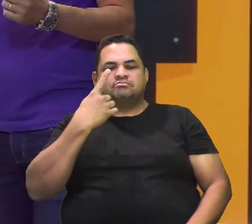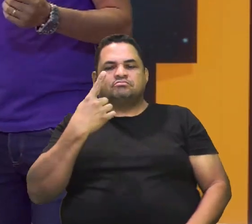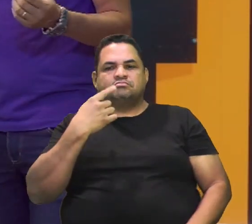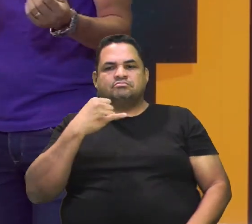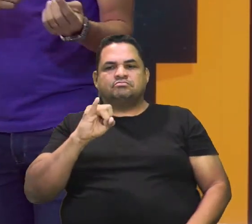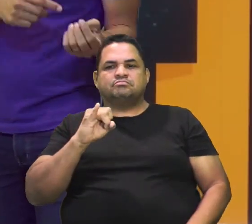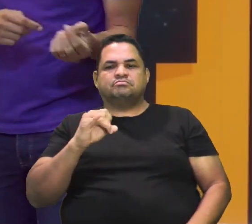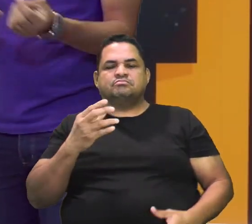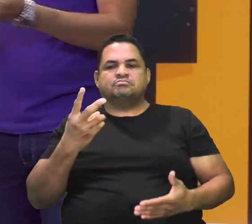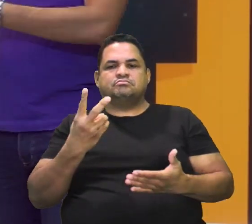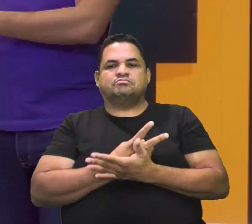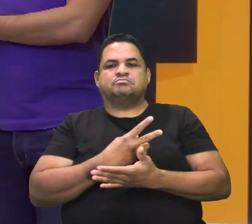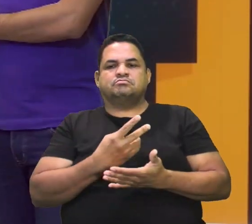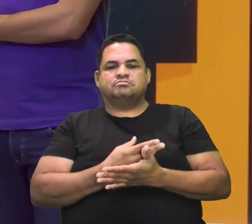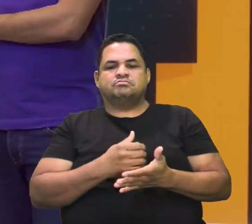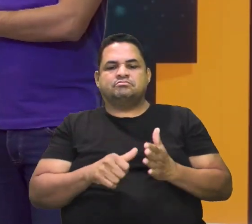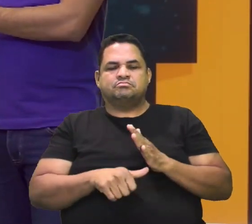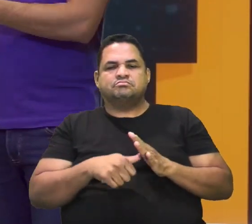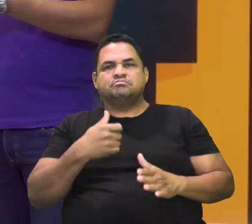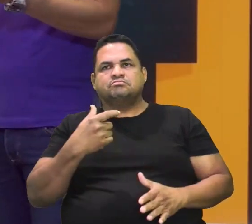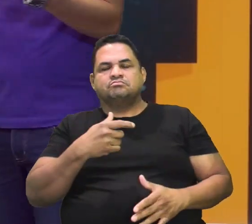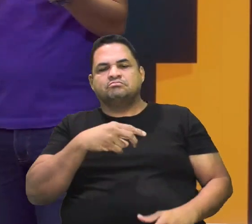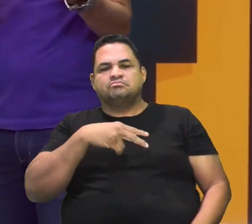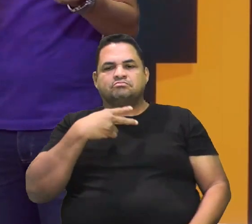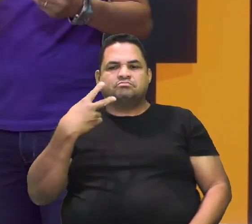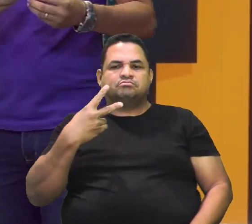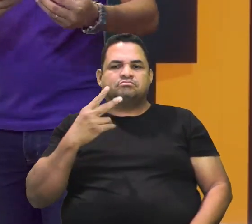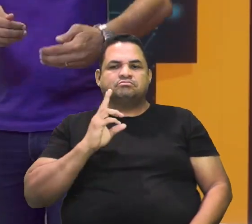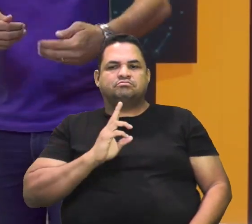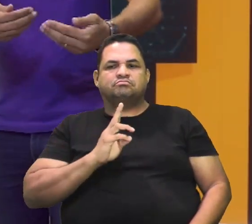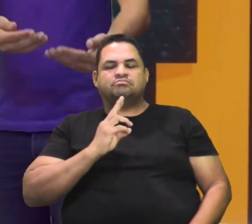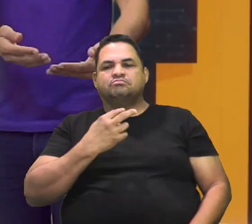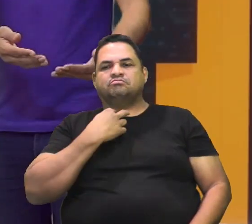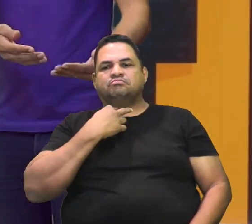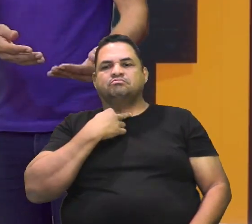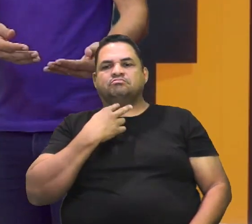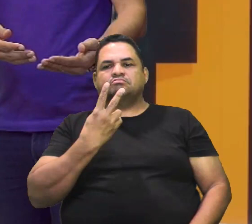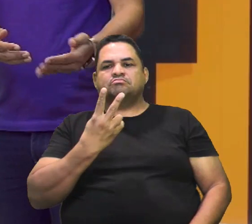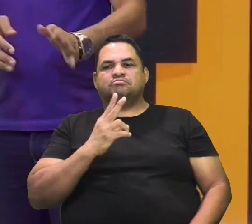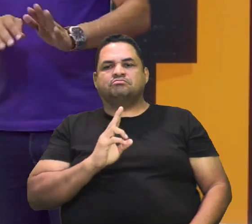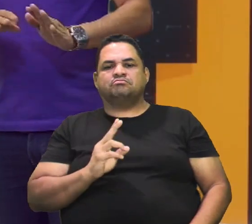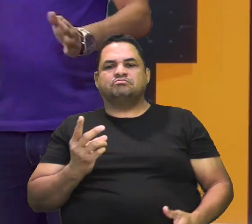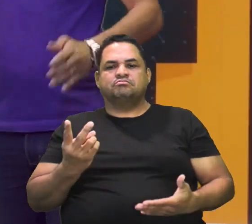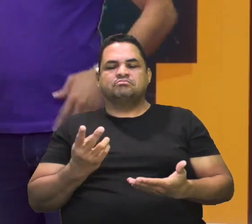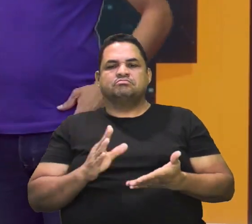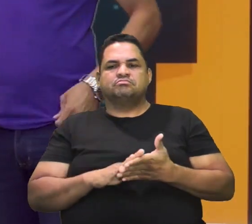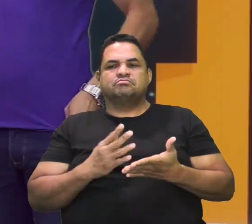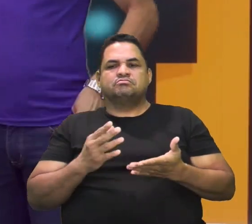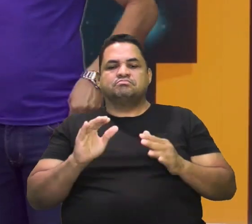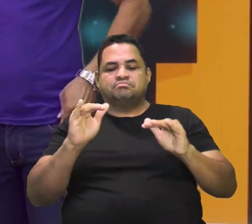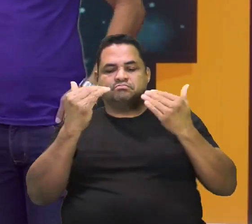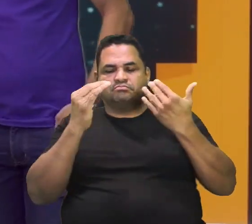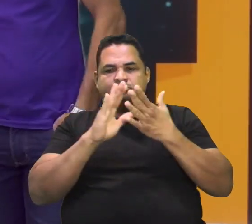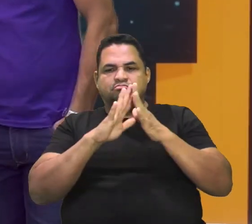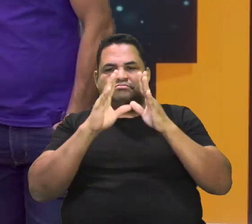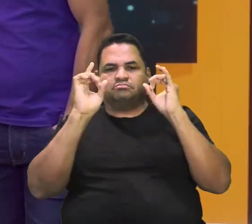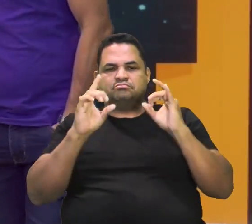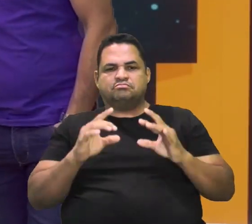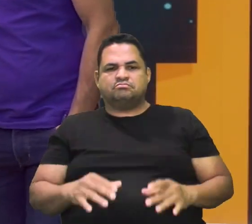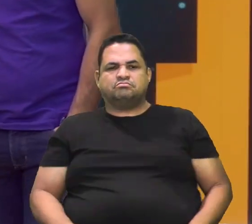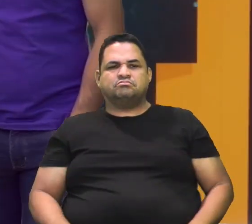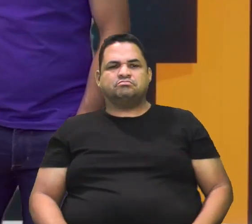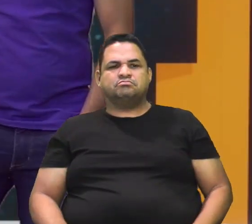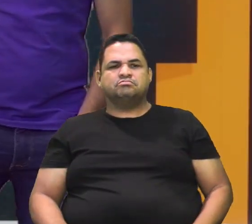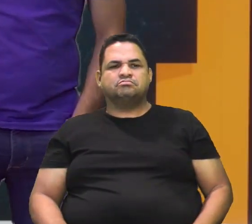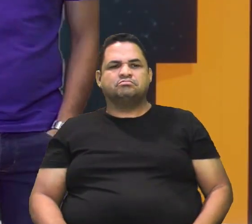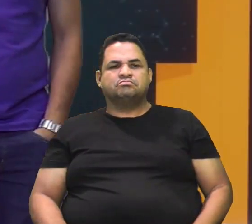olhar se você errou na primeira ou na segunda, que é para poder não continuar errando. E aí você tem que ficar atento a esse detalhe.